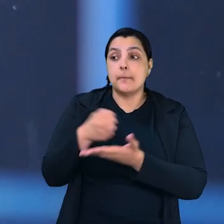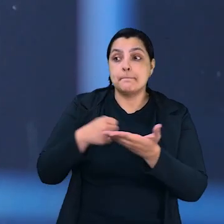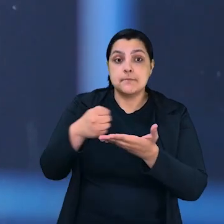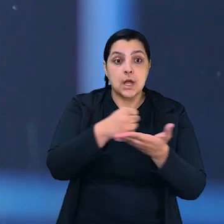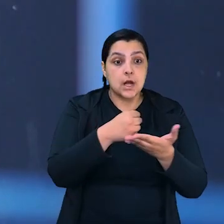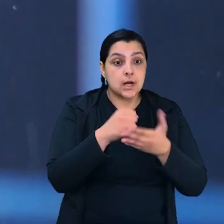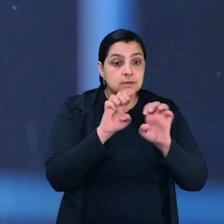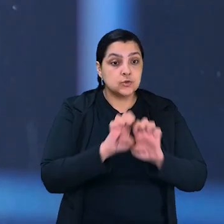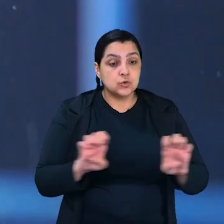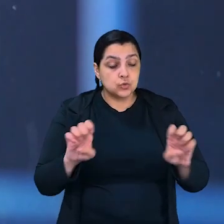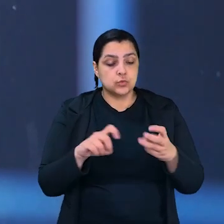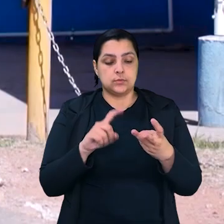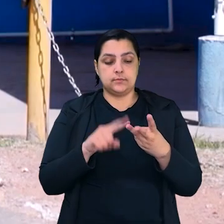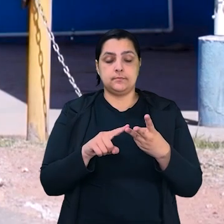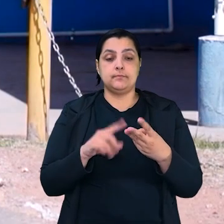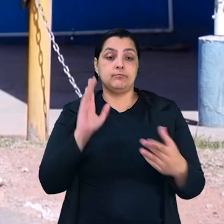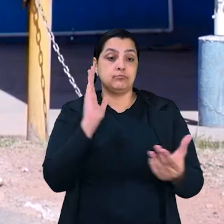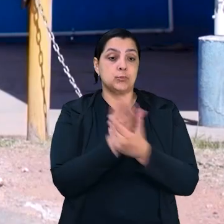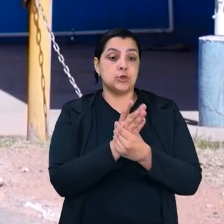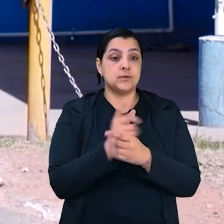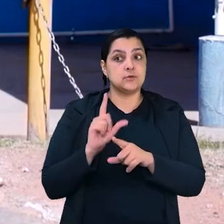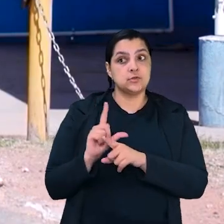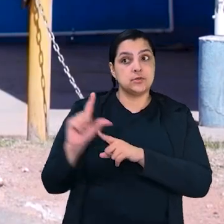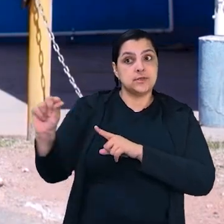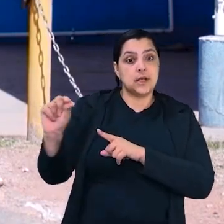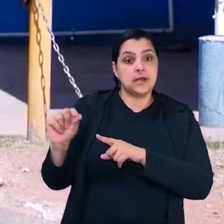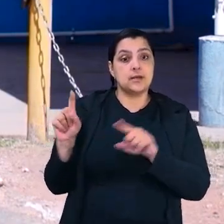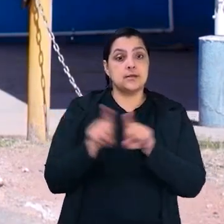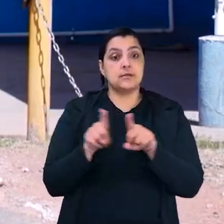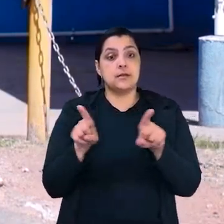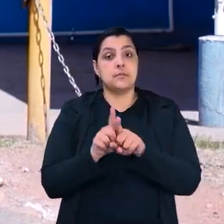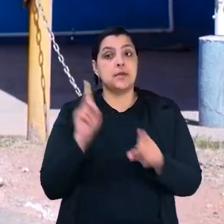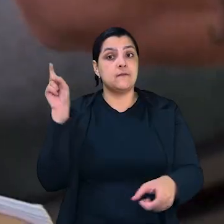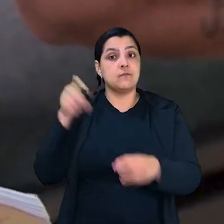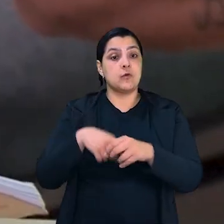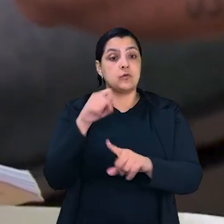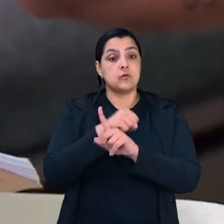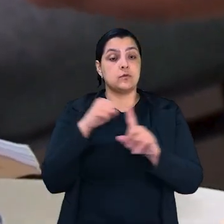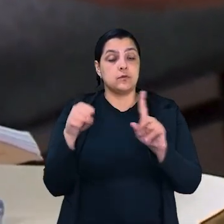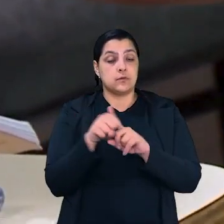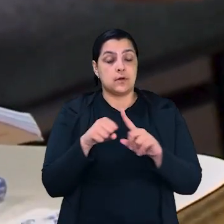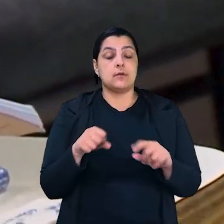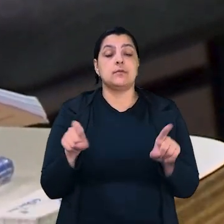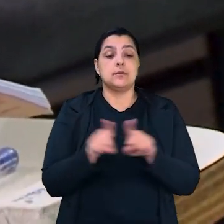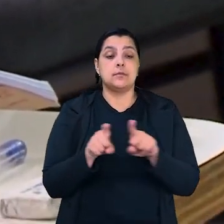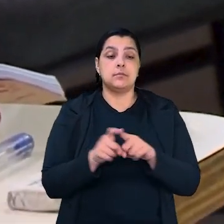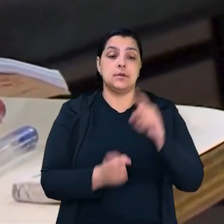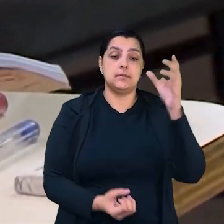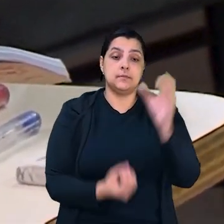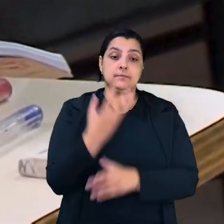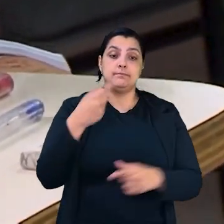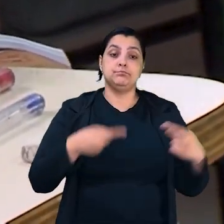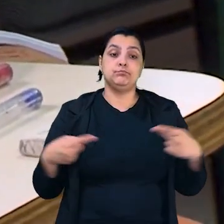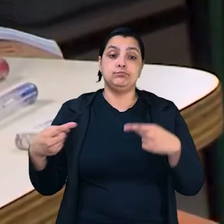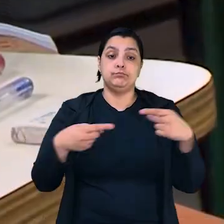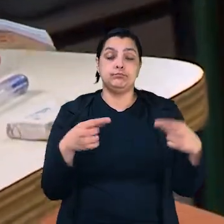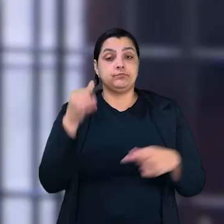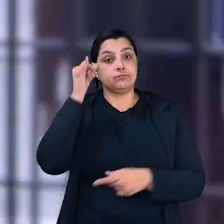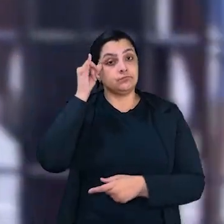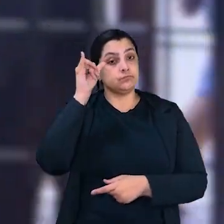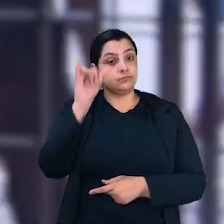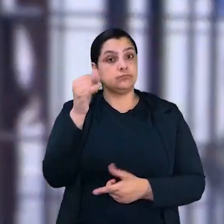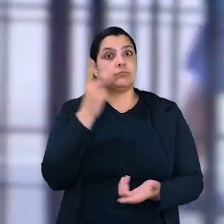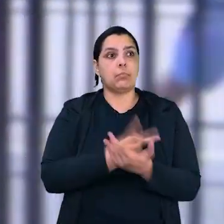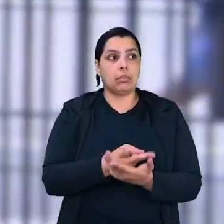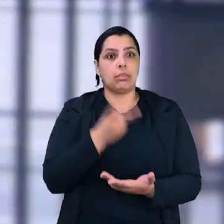e da estrutura prisional, os processos de saída da prisão e da reintegração social e a implementação de